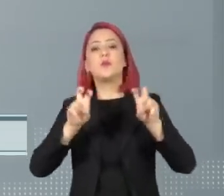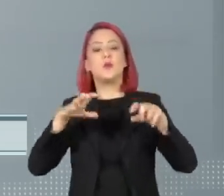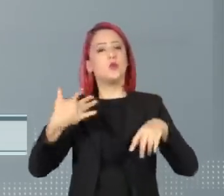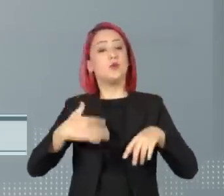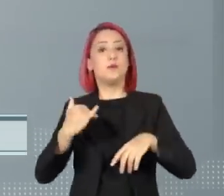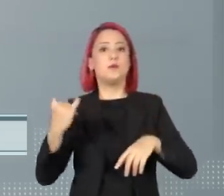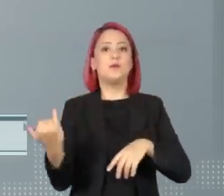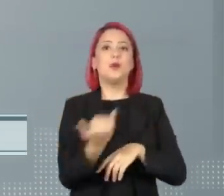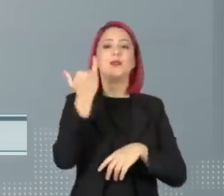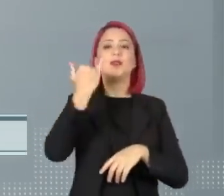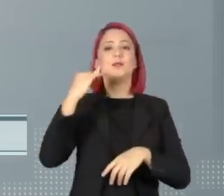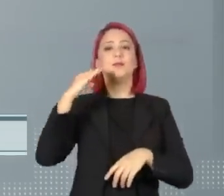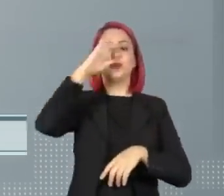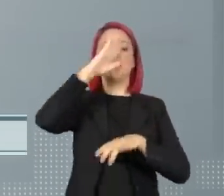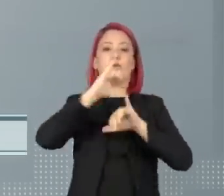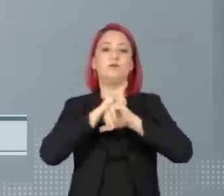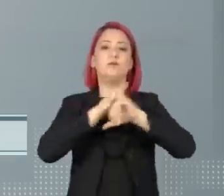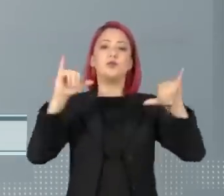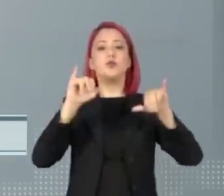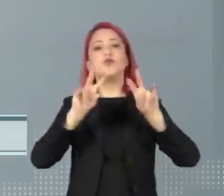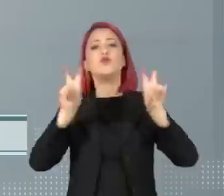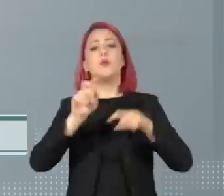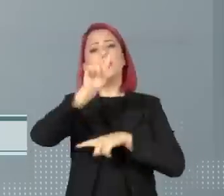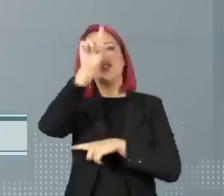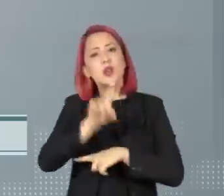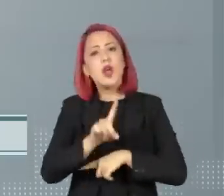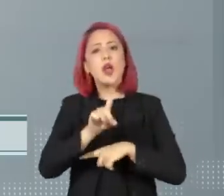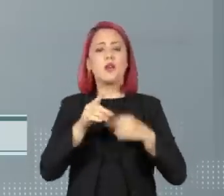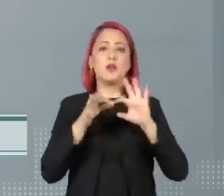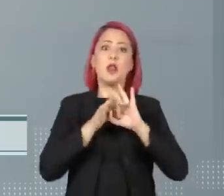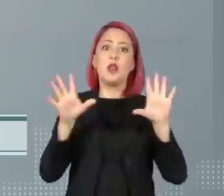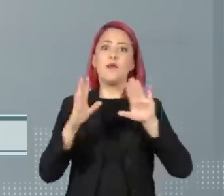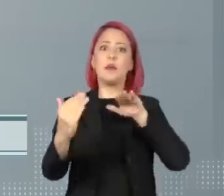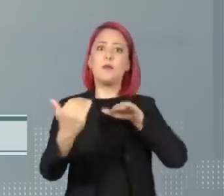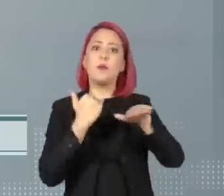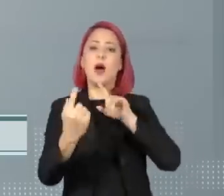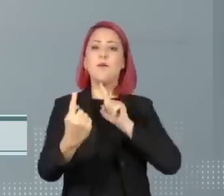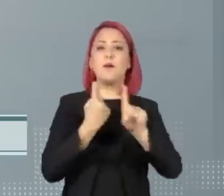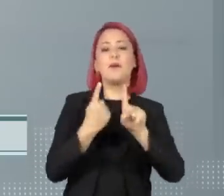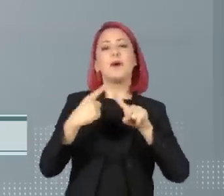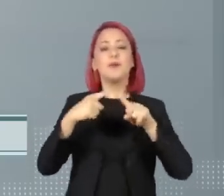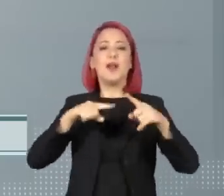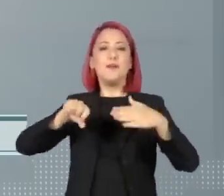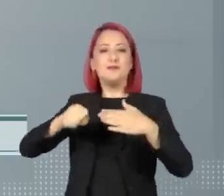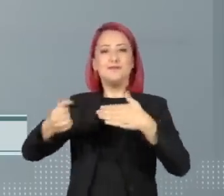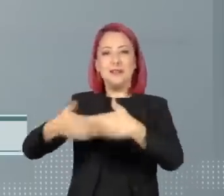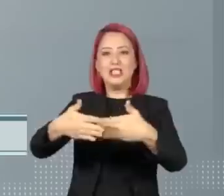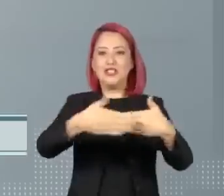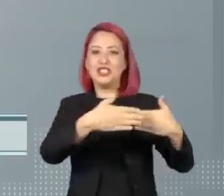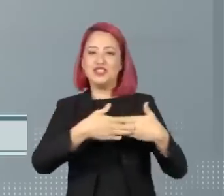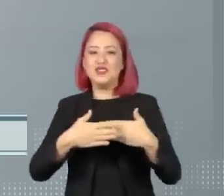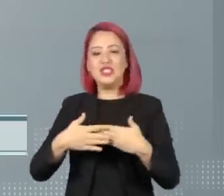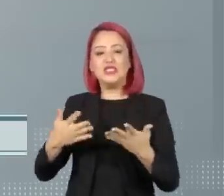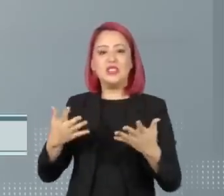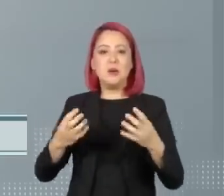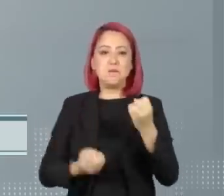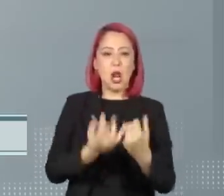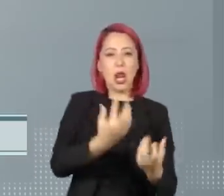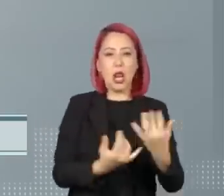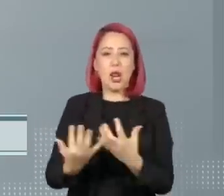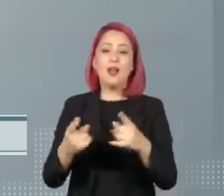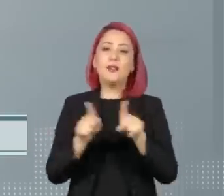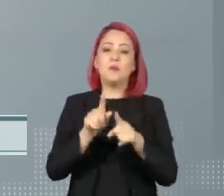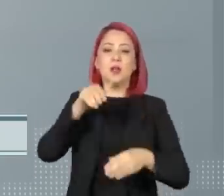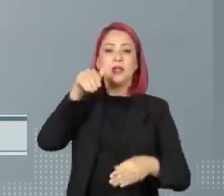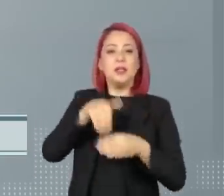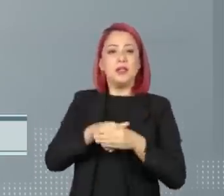presidente em garantir o direito de ir e vir em relação aos bloqueios e de reconhecer o resultado final das eleições